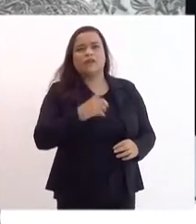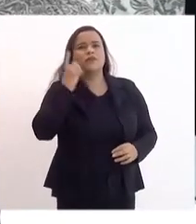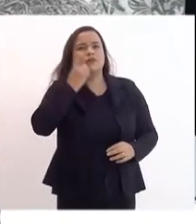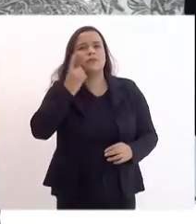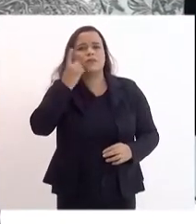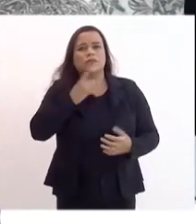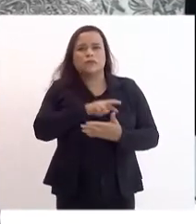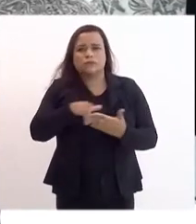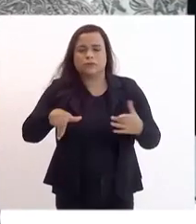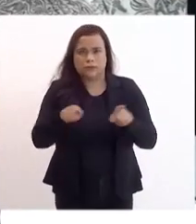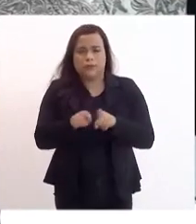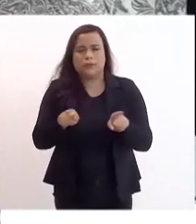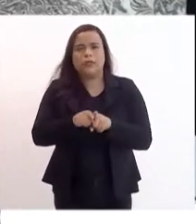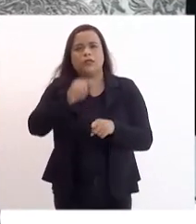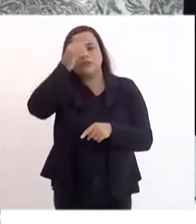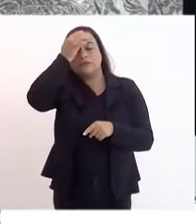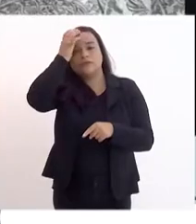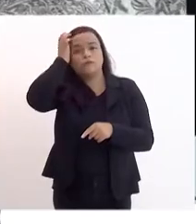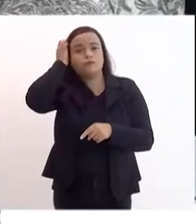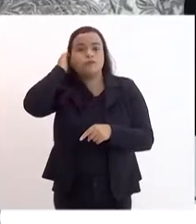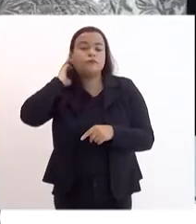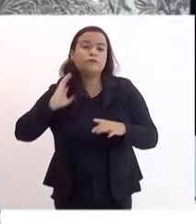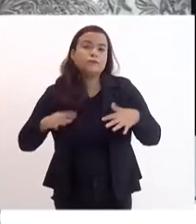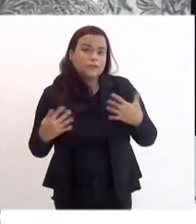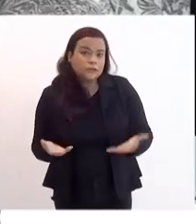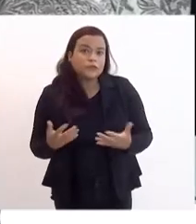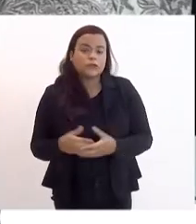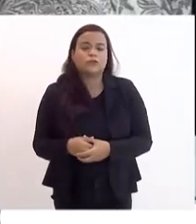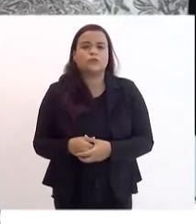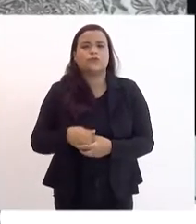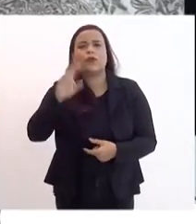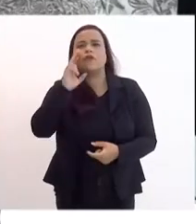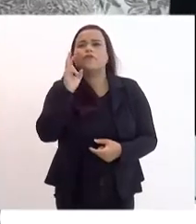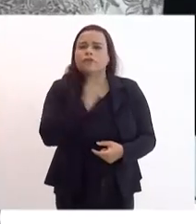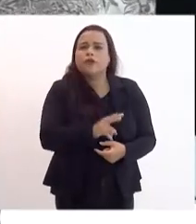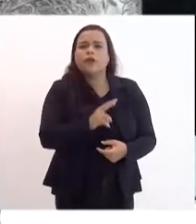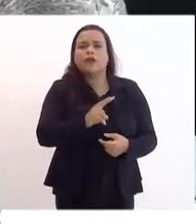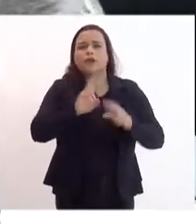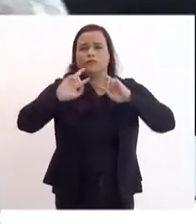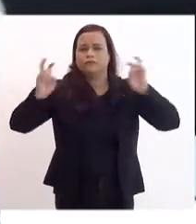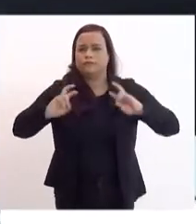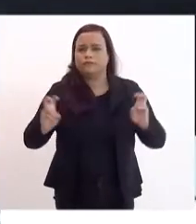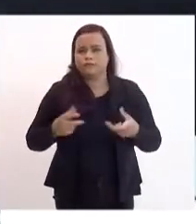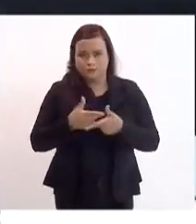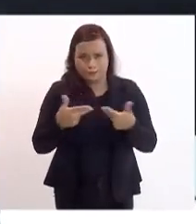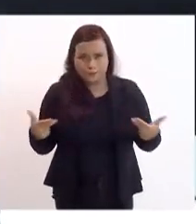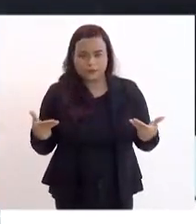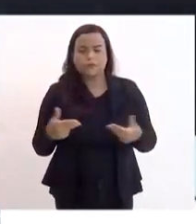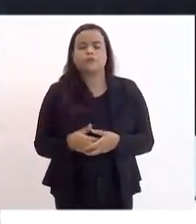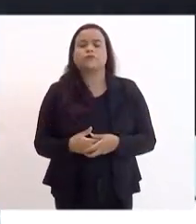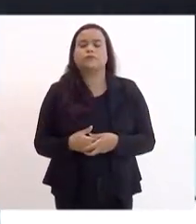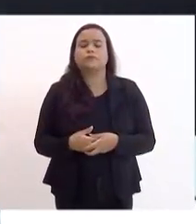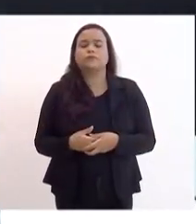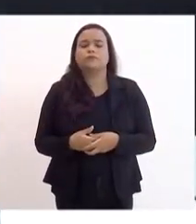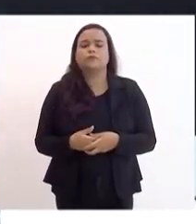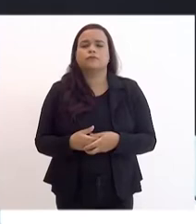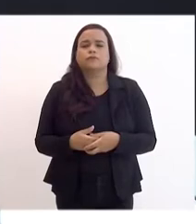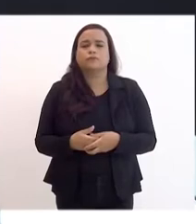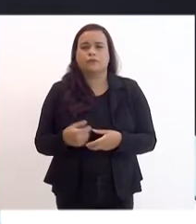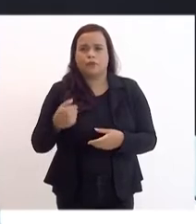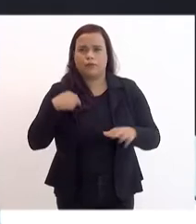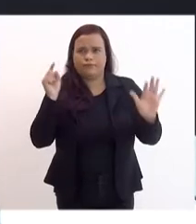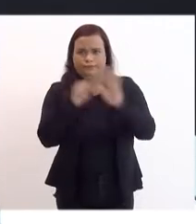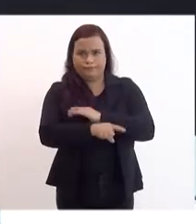Né? Então, tendo em vista essas questões, eu consulto a